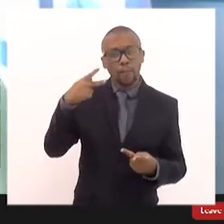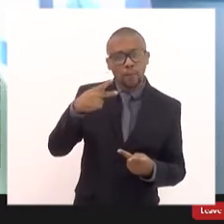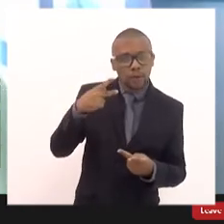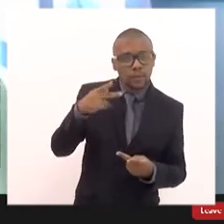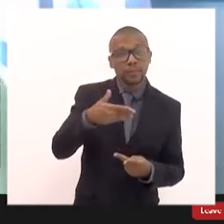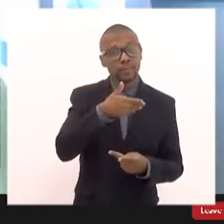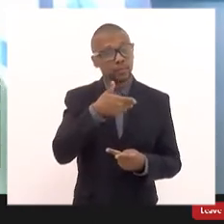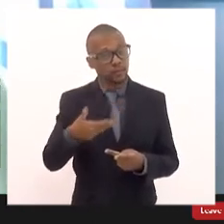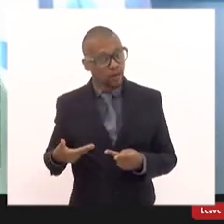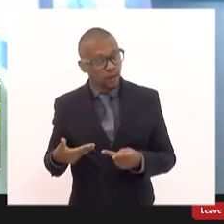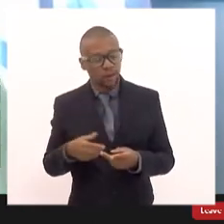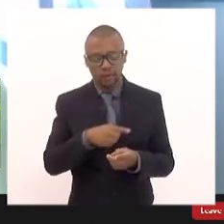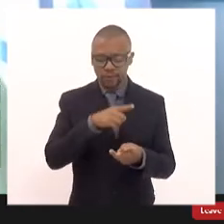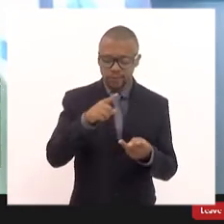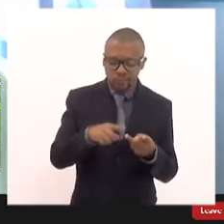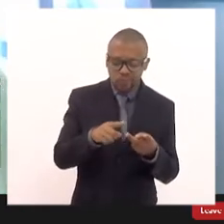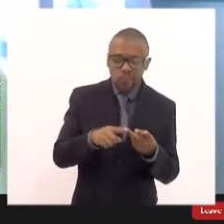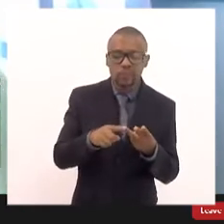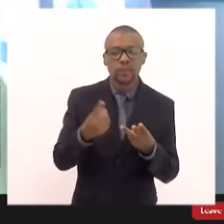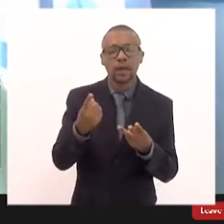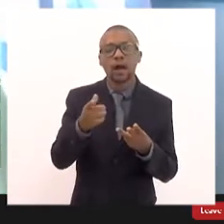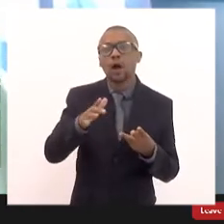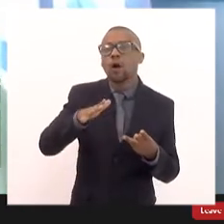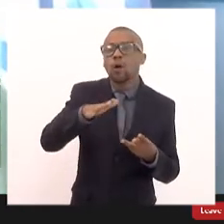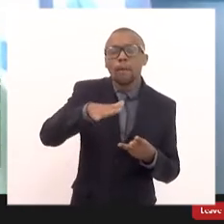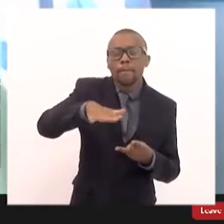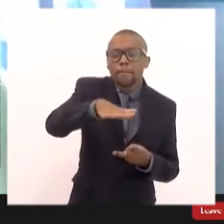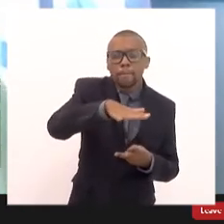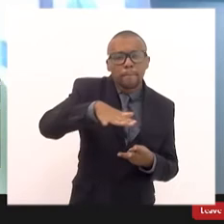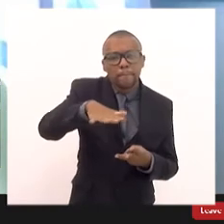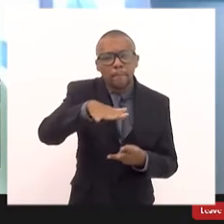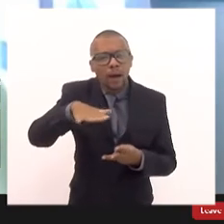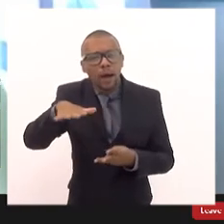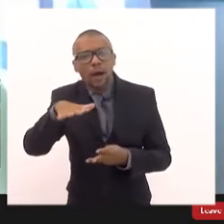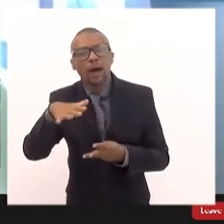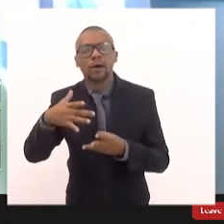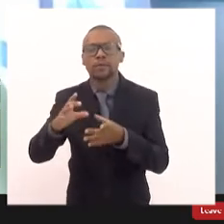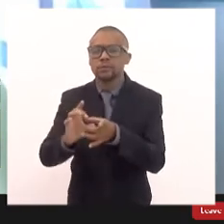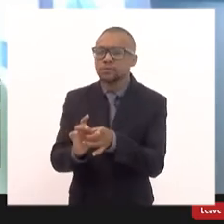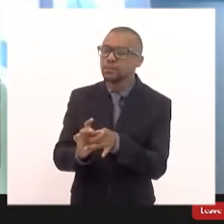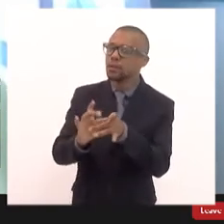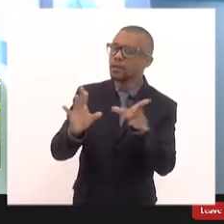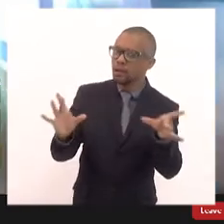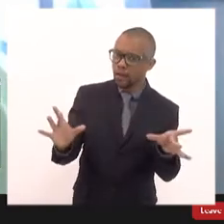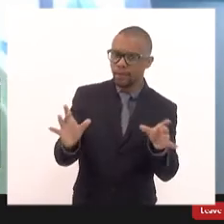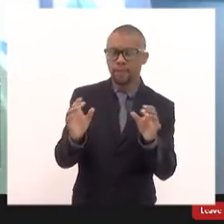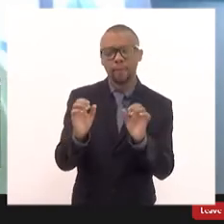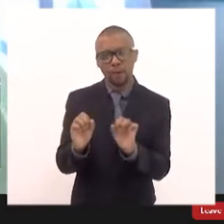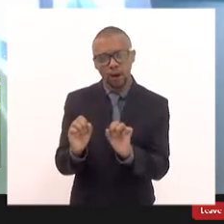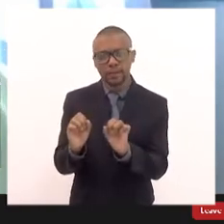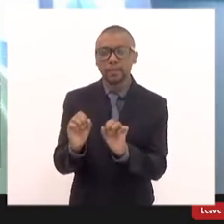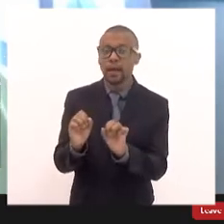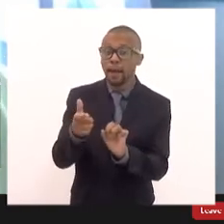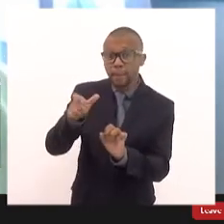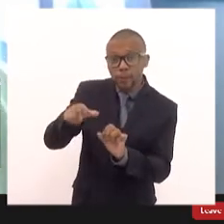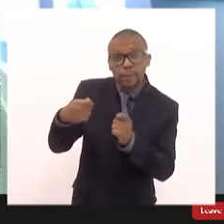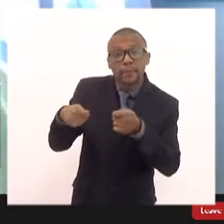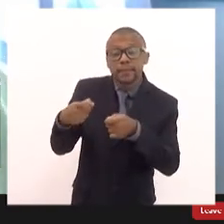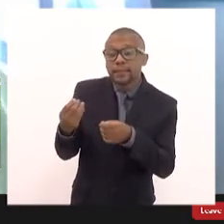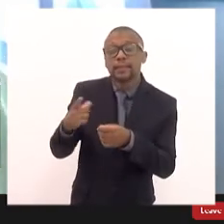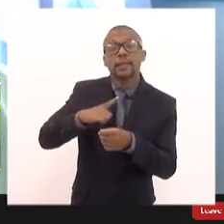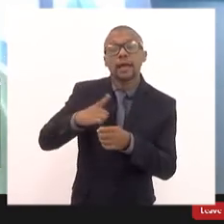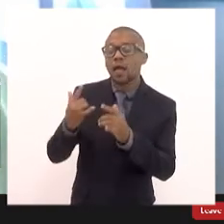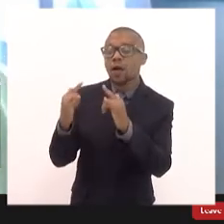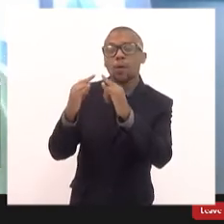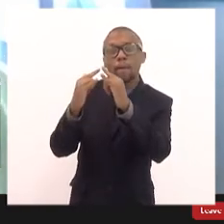Solidária e outras, né, os espaços à disposição de quem precisa colocar os